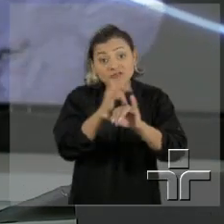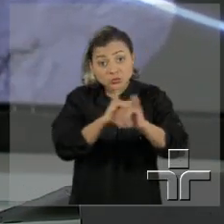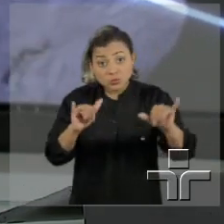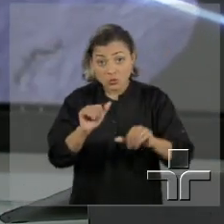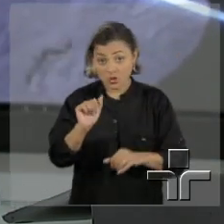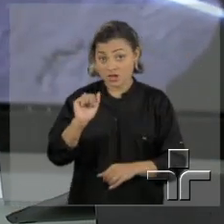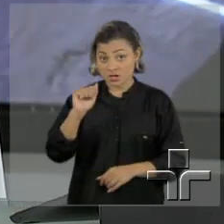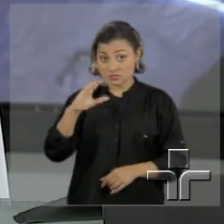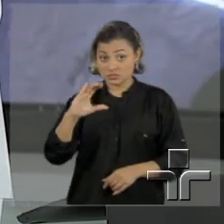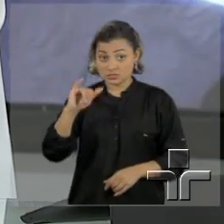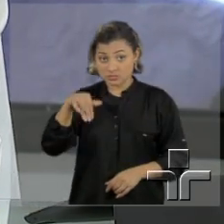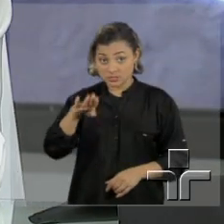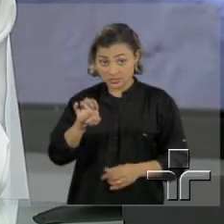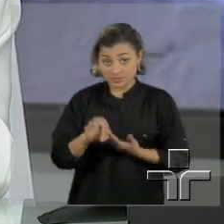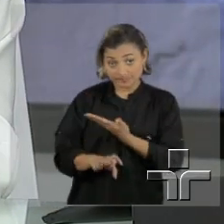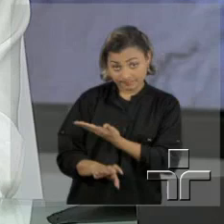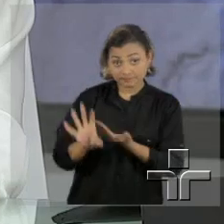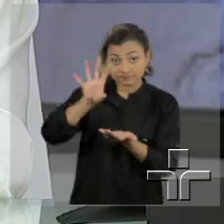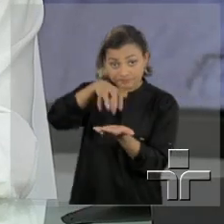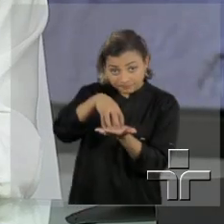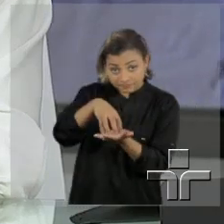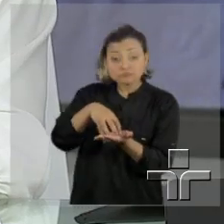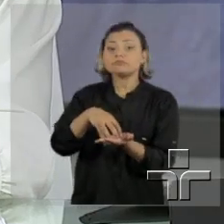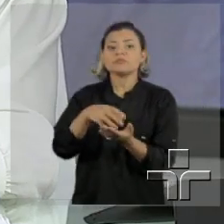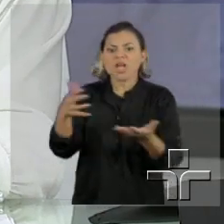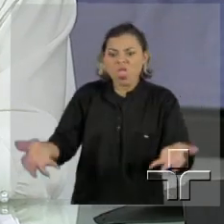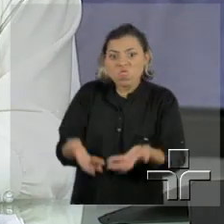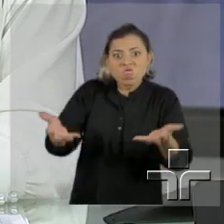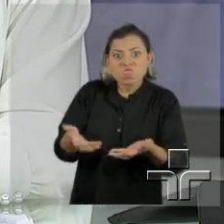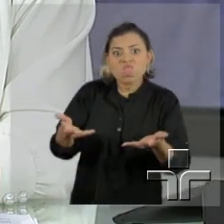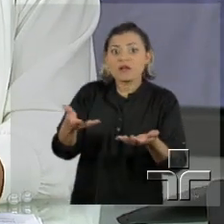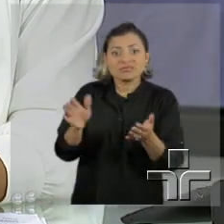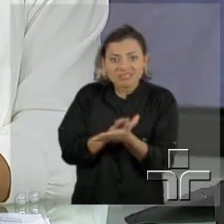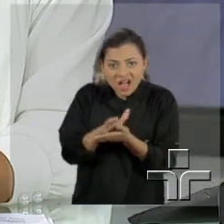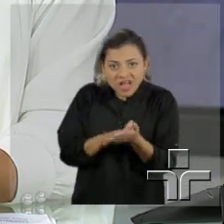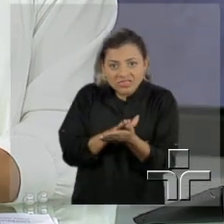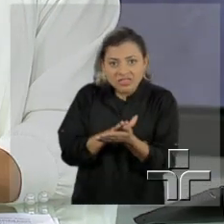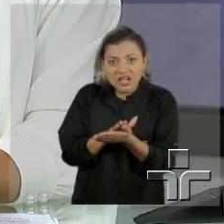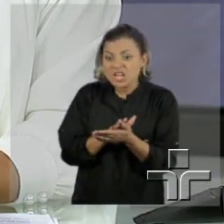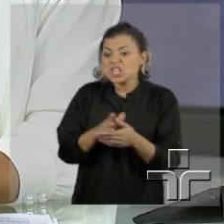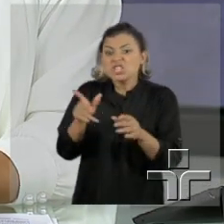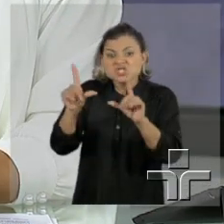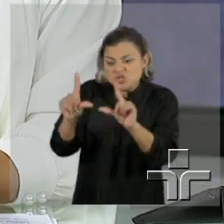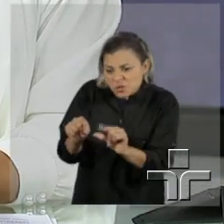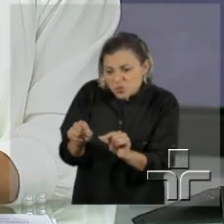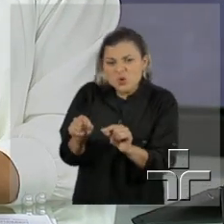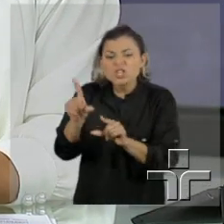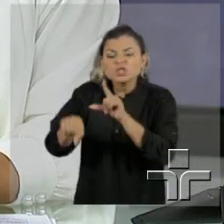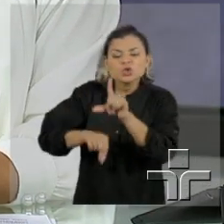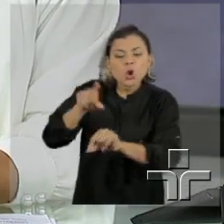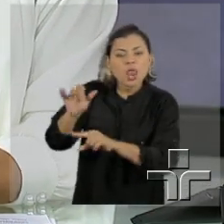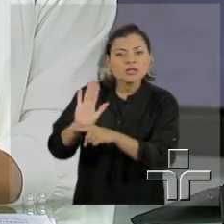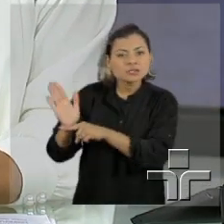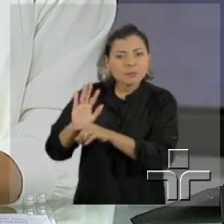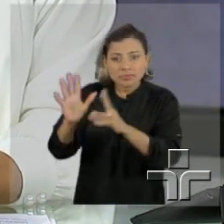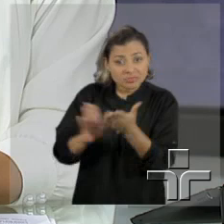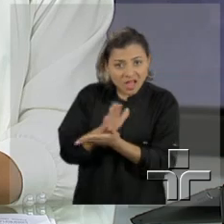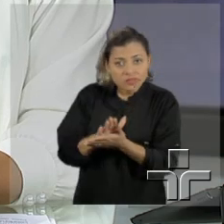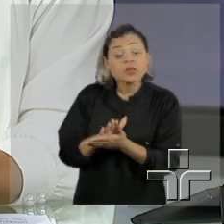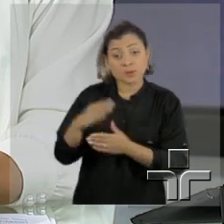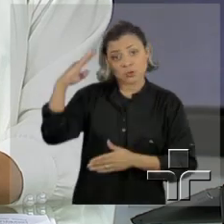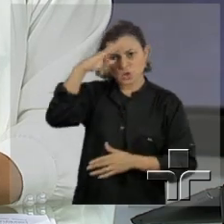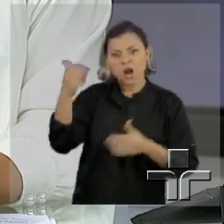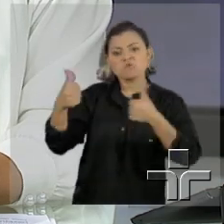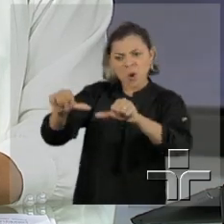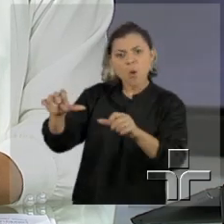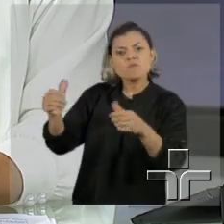não impor filtros nas produções audiovisuais brasileiras, o governo pode extinguir a Agência Nacional do Cinema. Vinculada ao Ministério